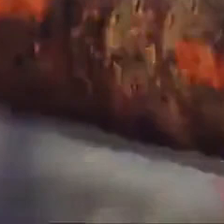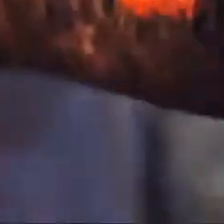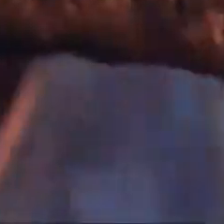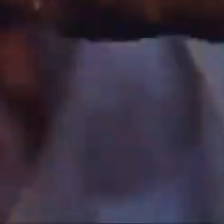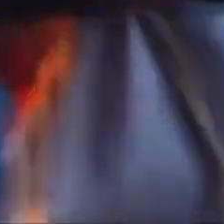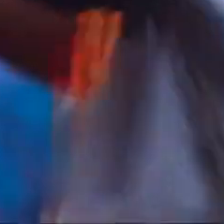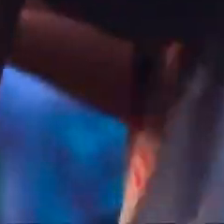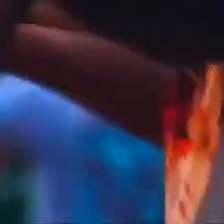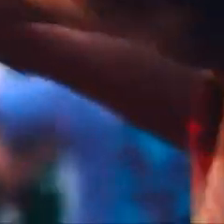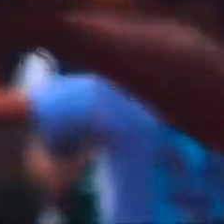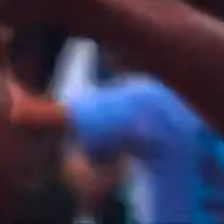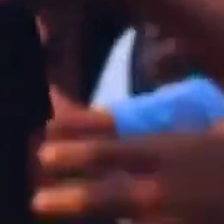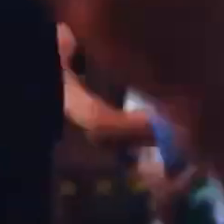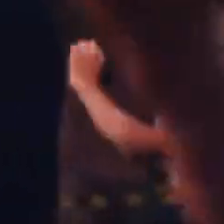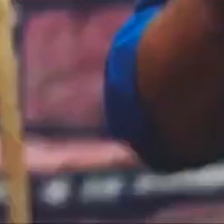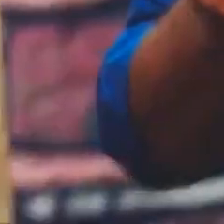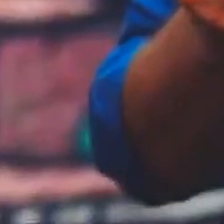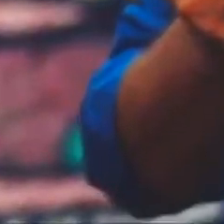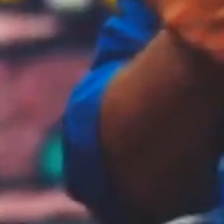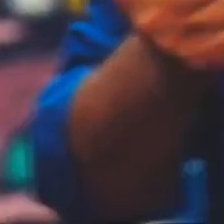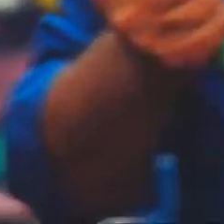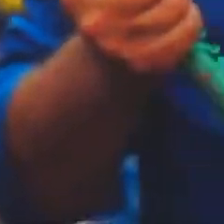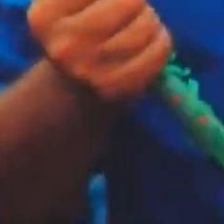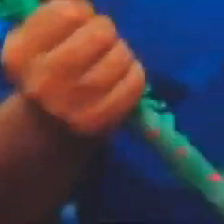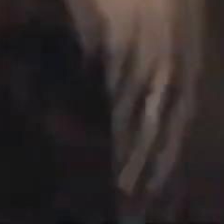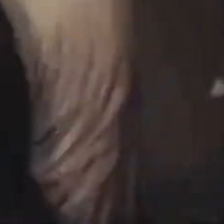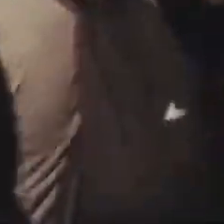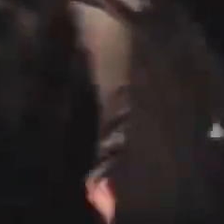e aí